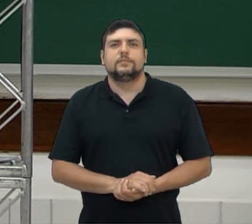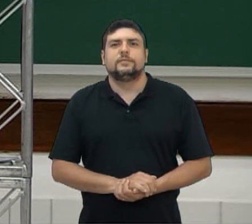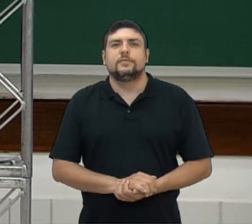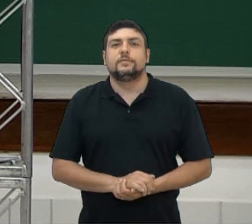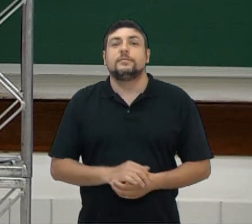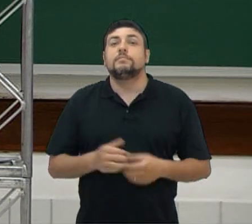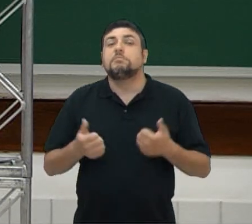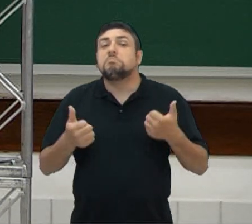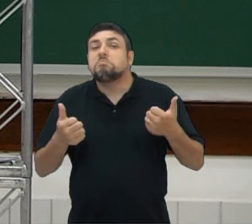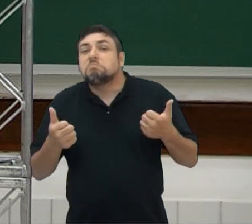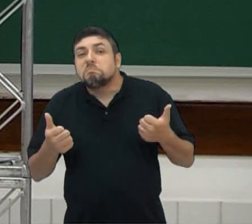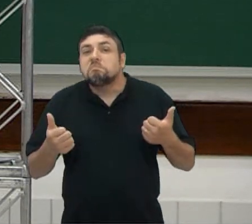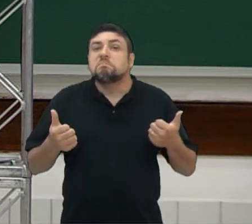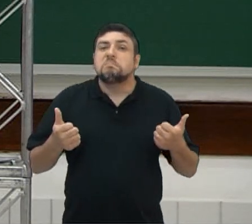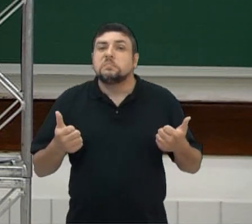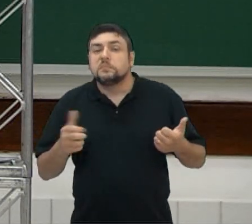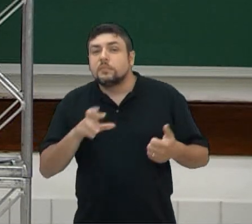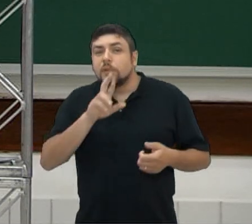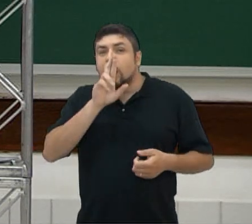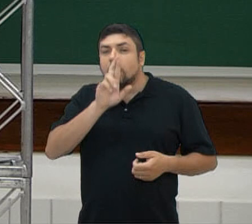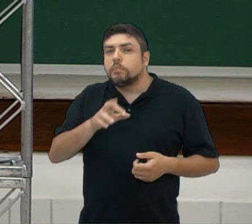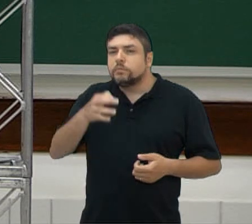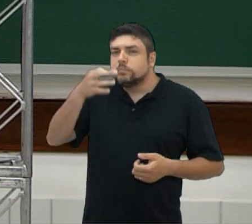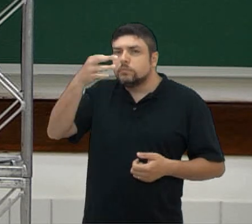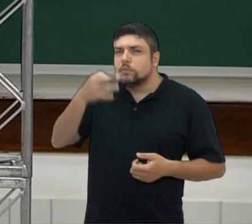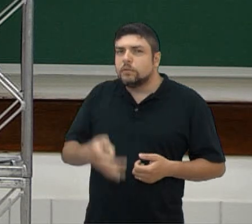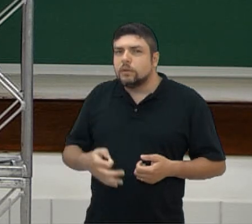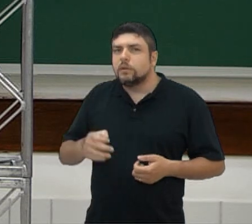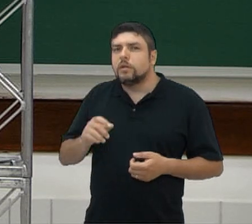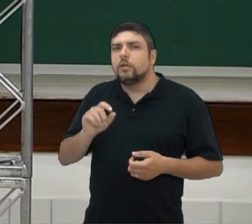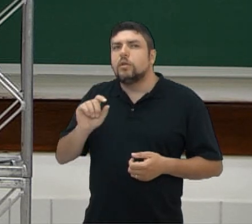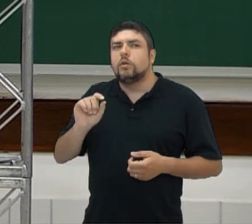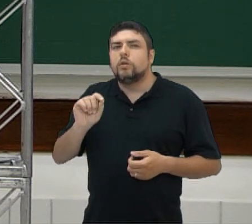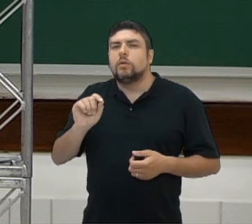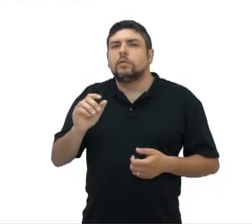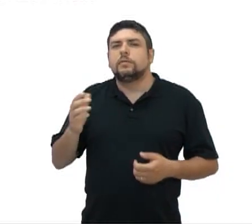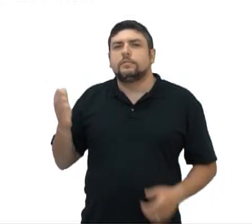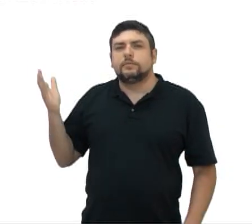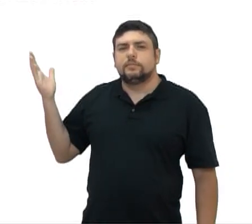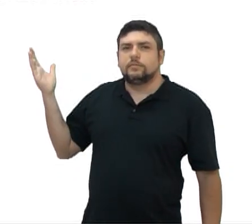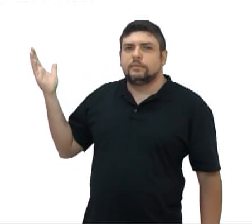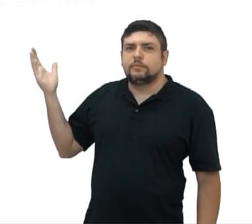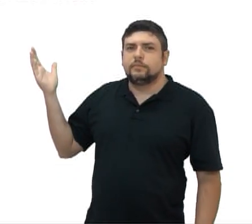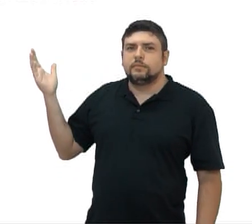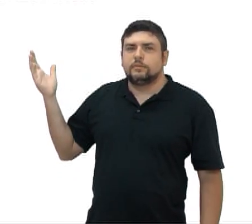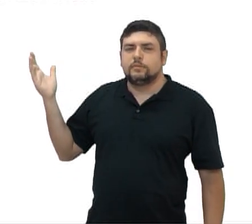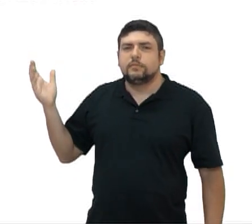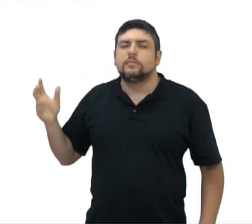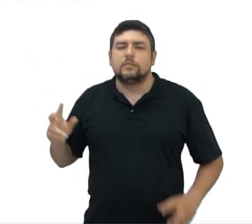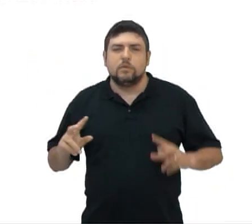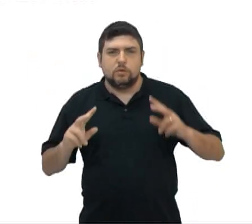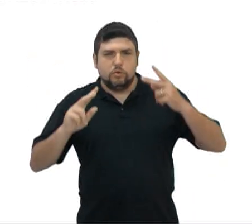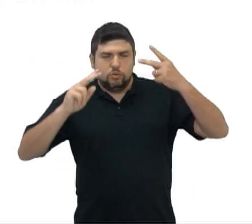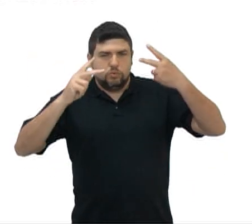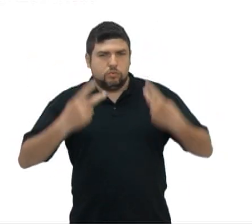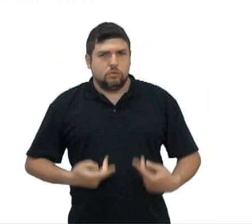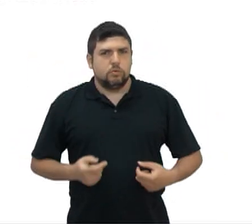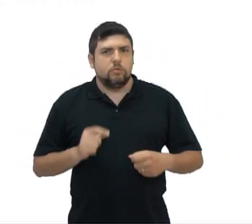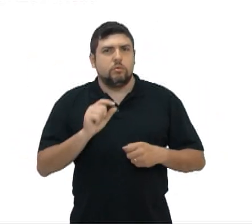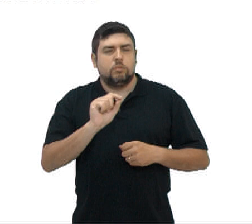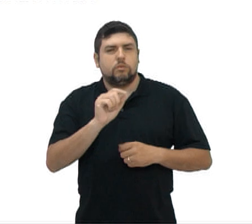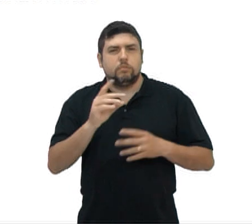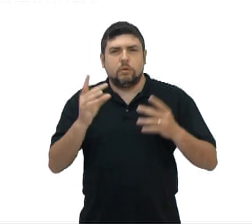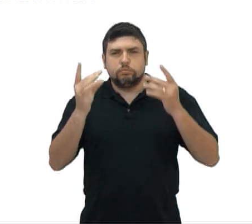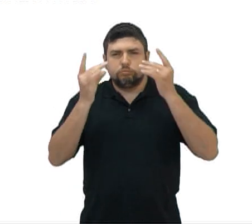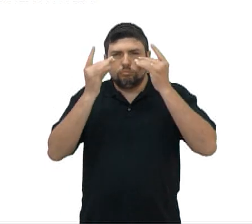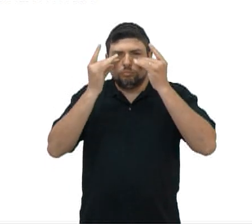E aí? Resposta certa aqui, valores que marcaram o humanismo como postura ideológica que